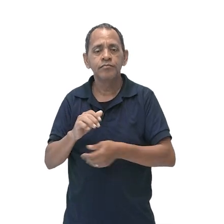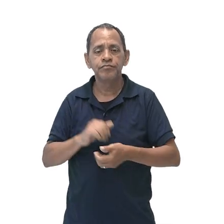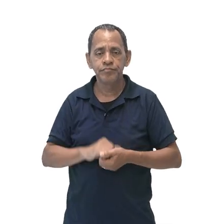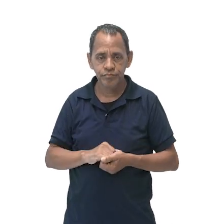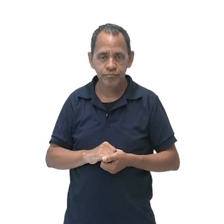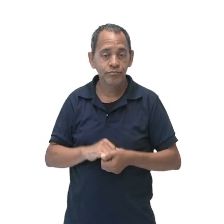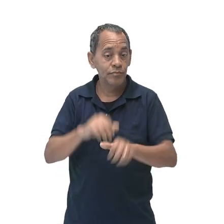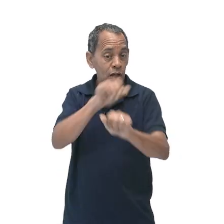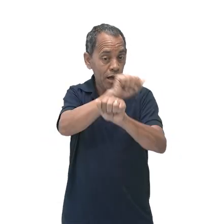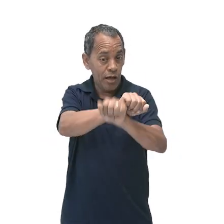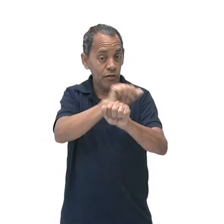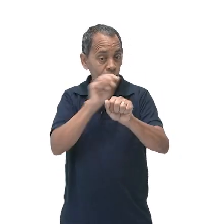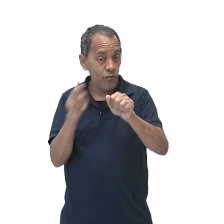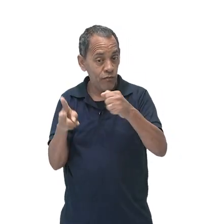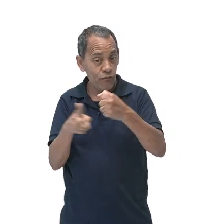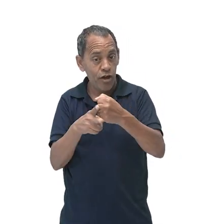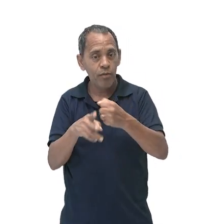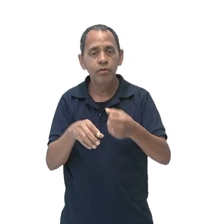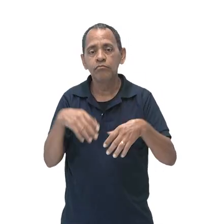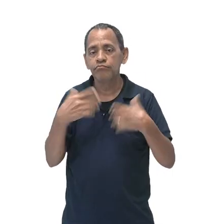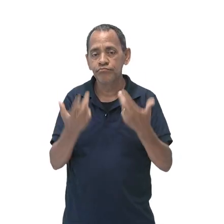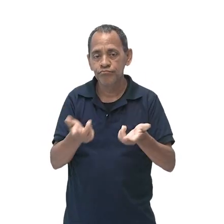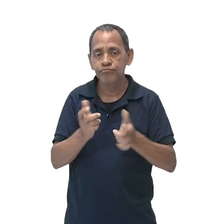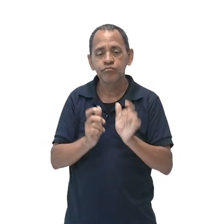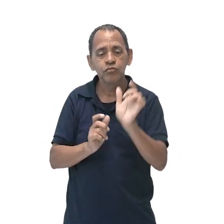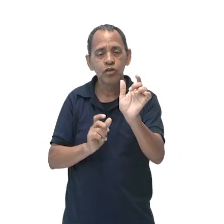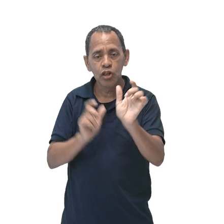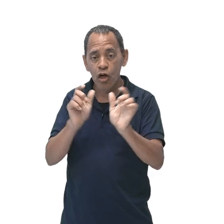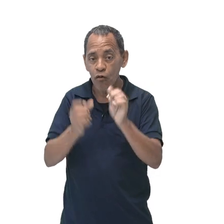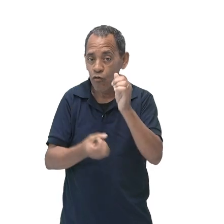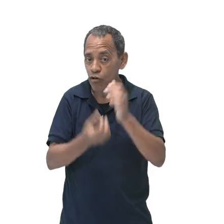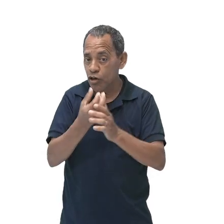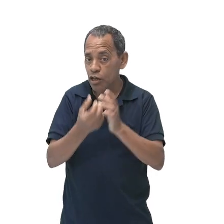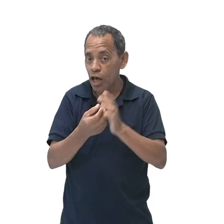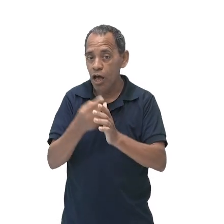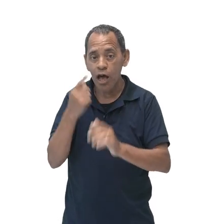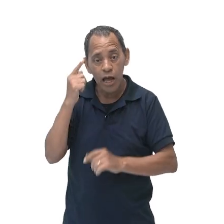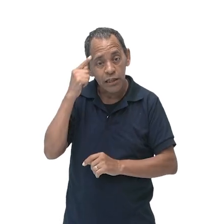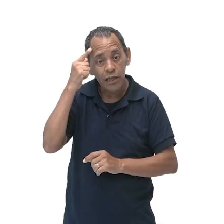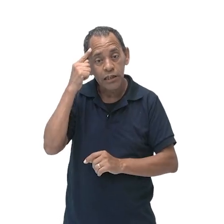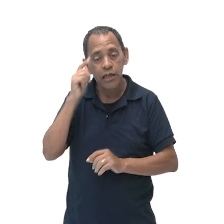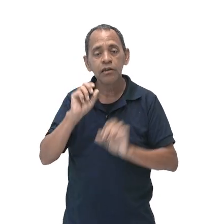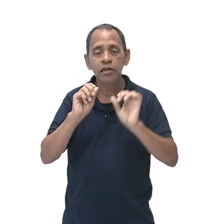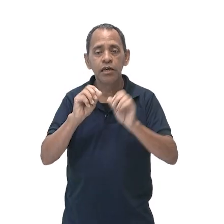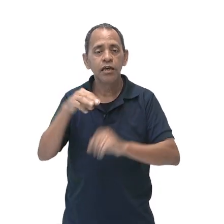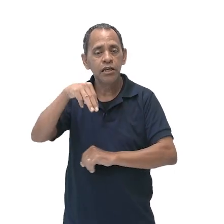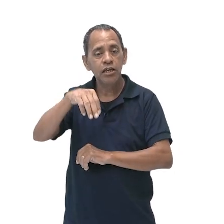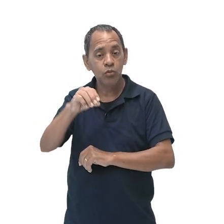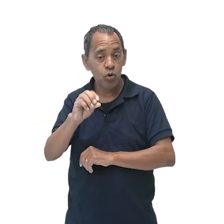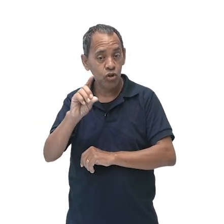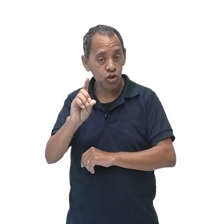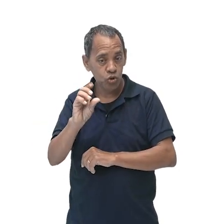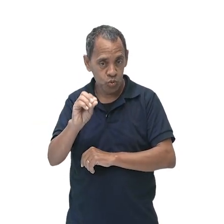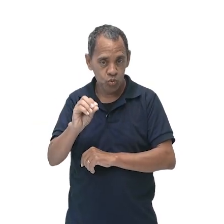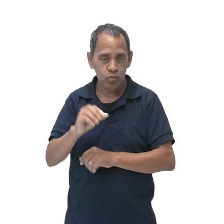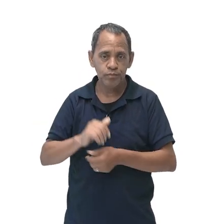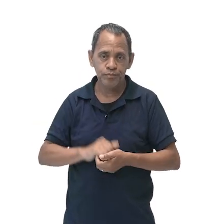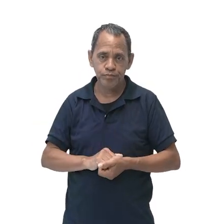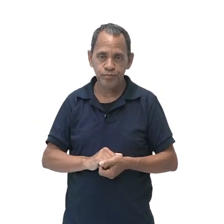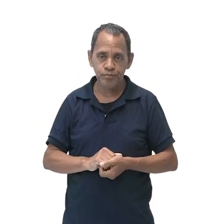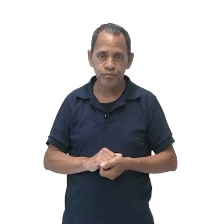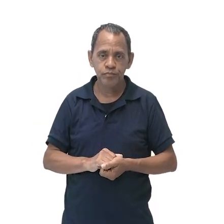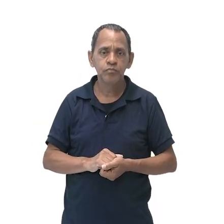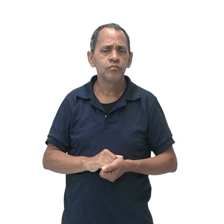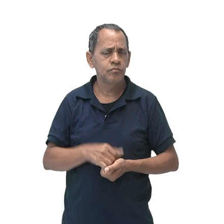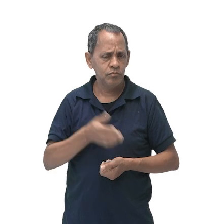aqui, estabelecida pelo advérbio? Observem que é a ideia de modo, certo? Então, a gente já